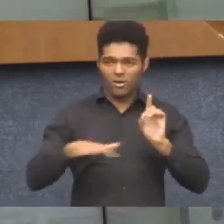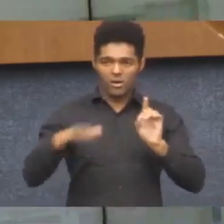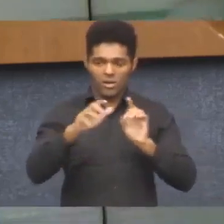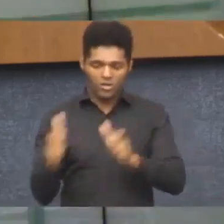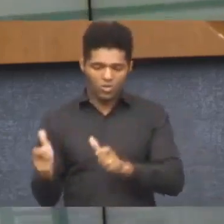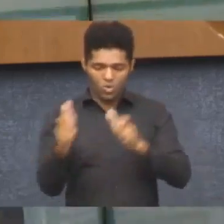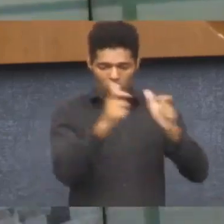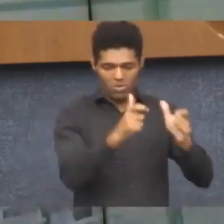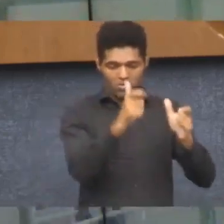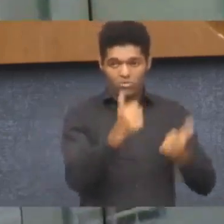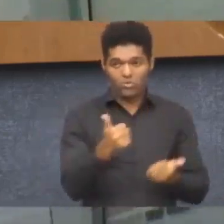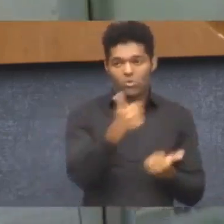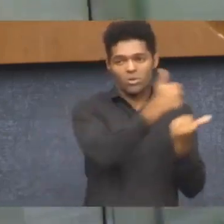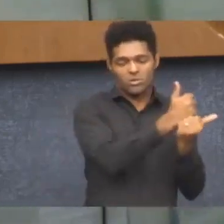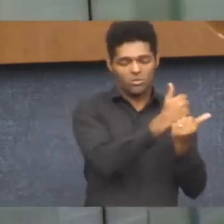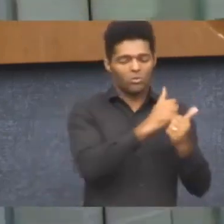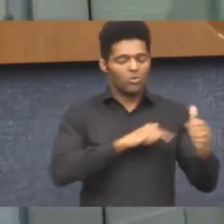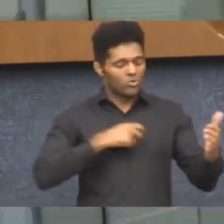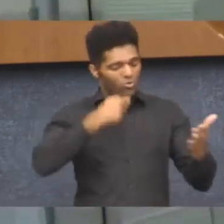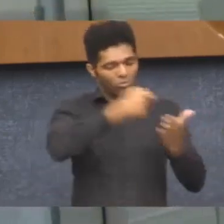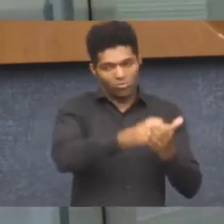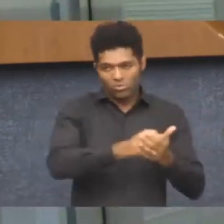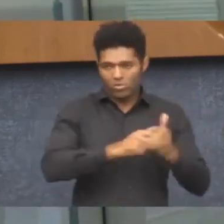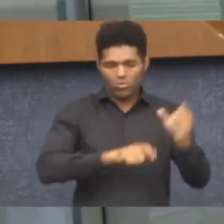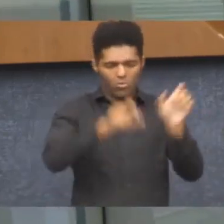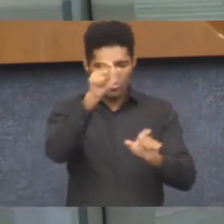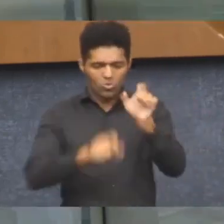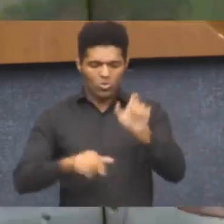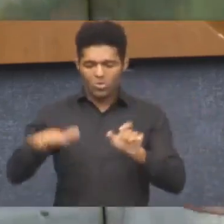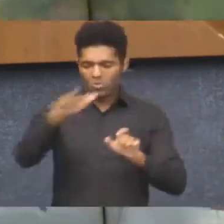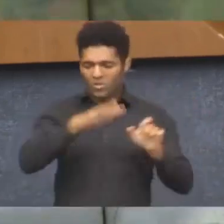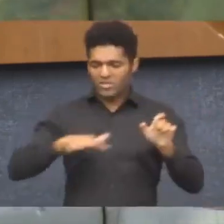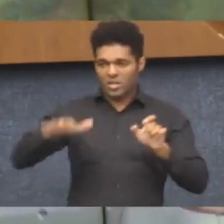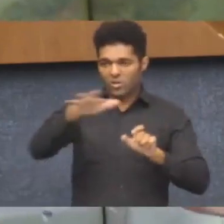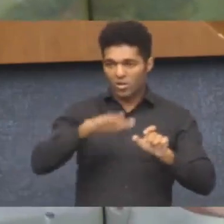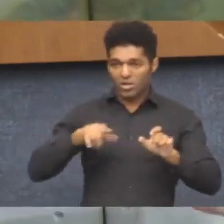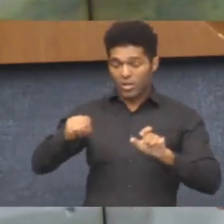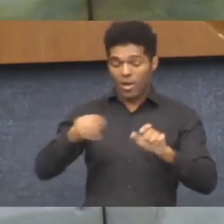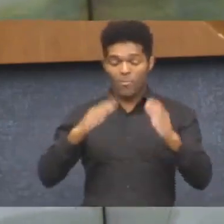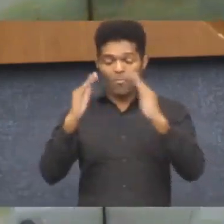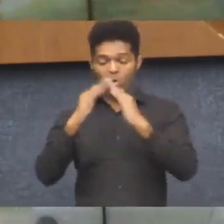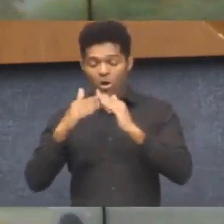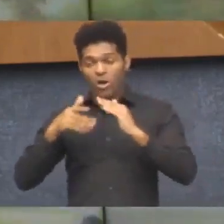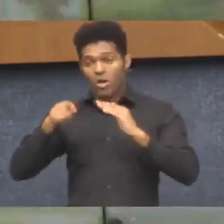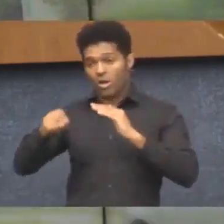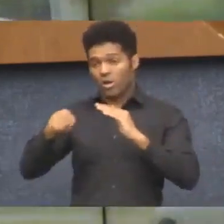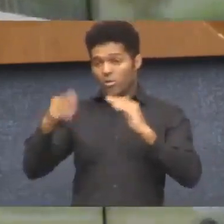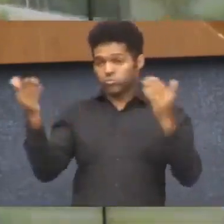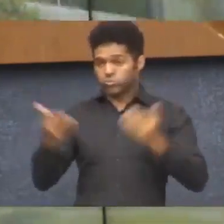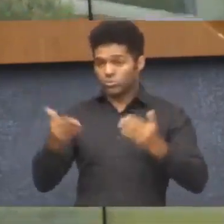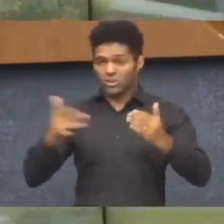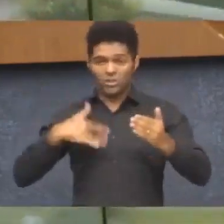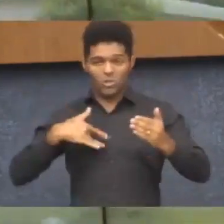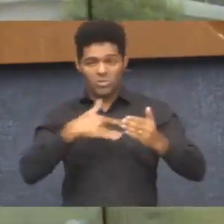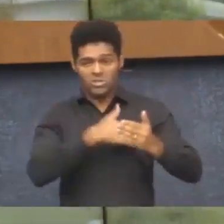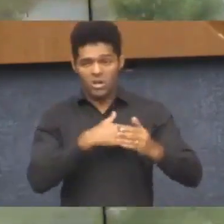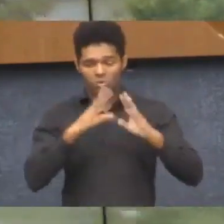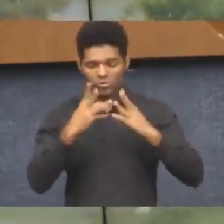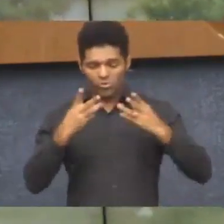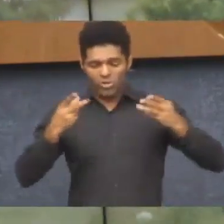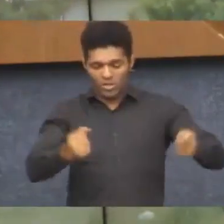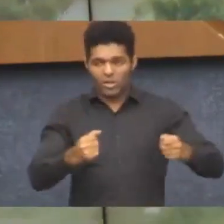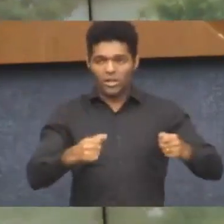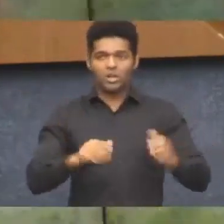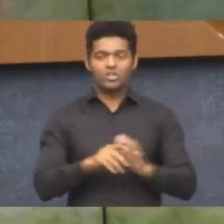de luta de pessoas por esse território, que hoje conseguem residir lá e conseguem ter uma saúde de qualidade. Então, é um típico centro de saúde de